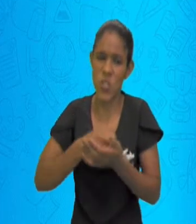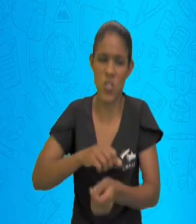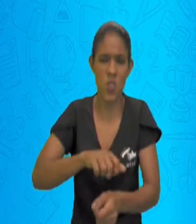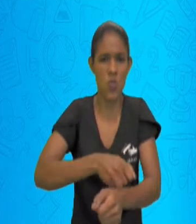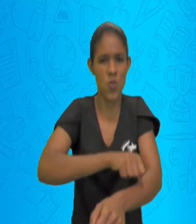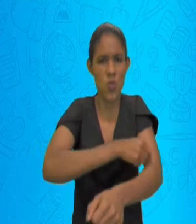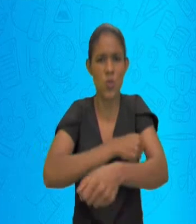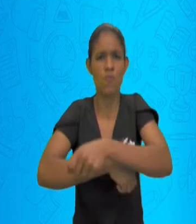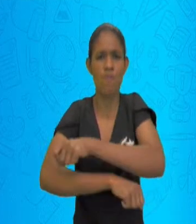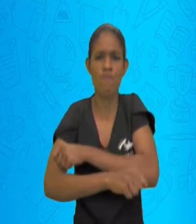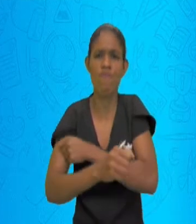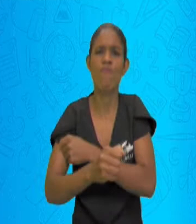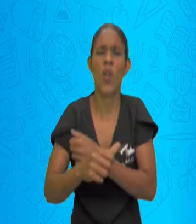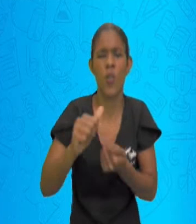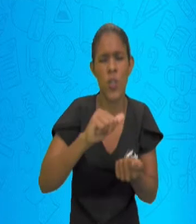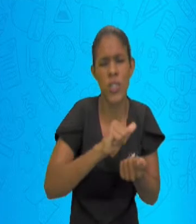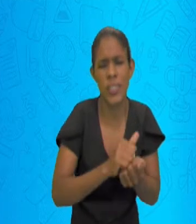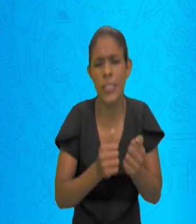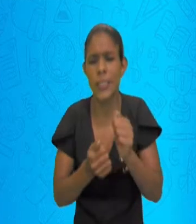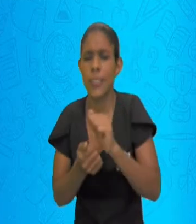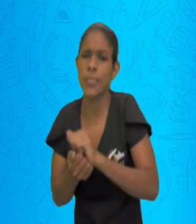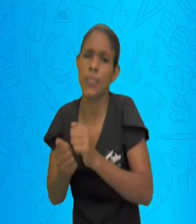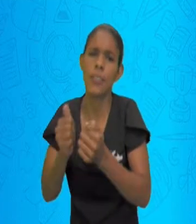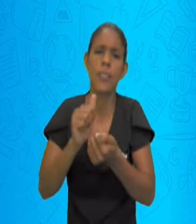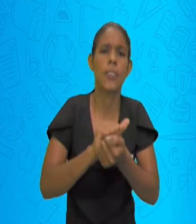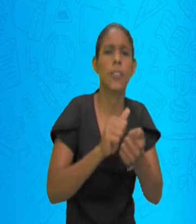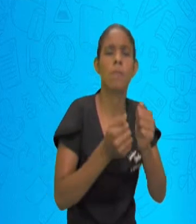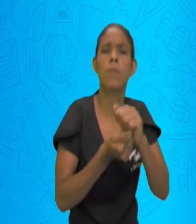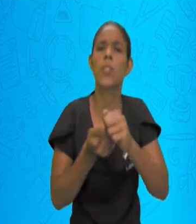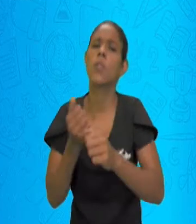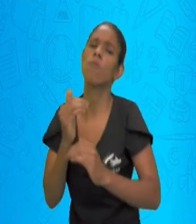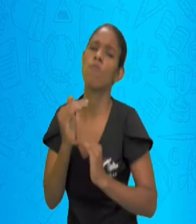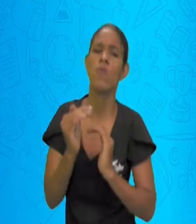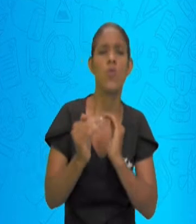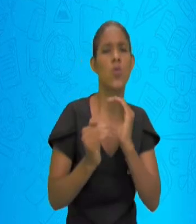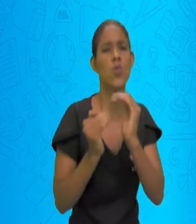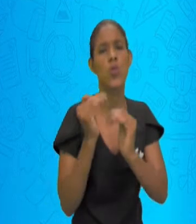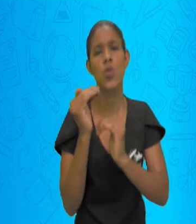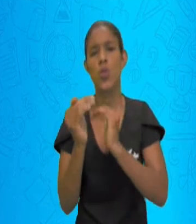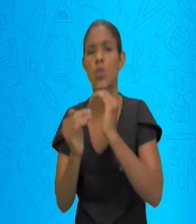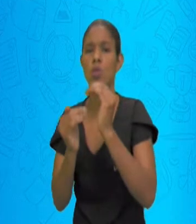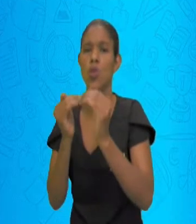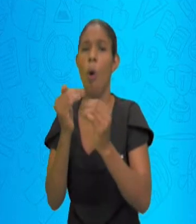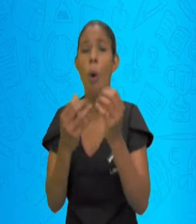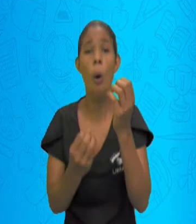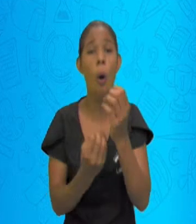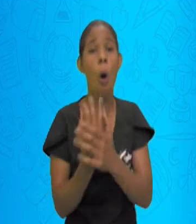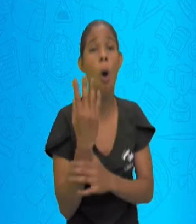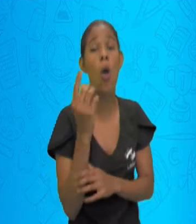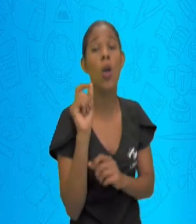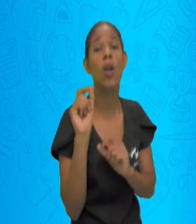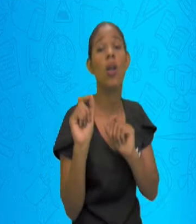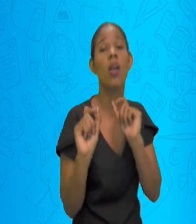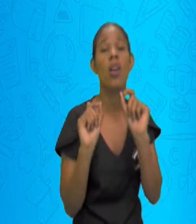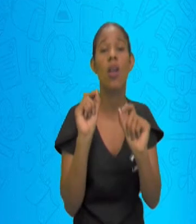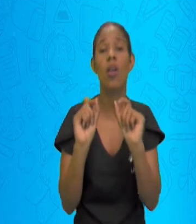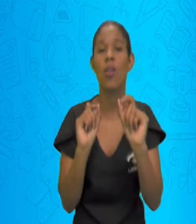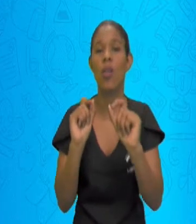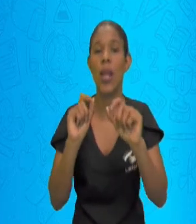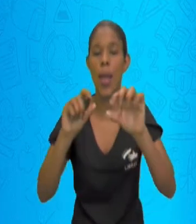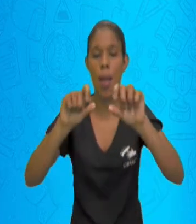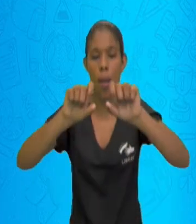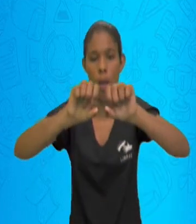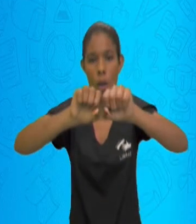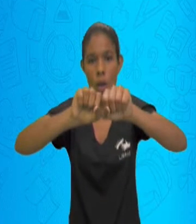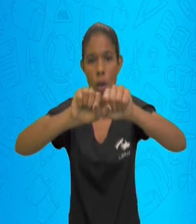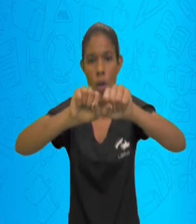buscando adaptarem-se às tentativas de disciplinamento policial, foram criados os cordões e os ranchos. Né?